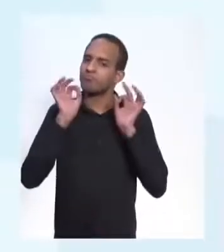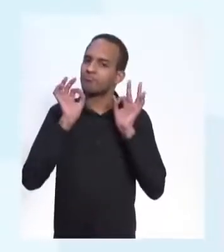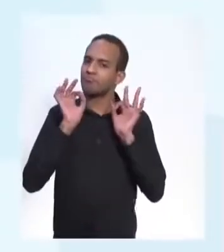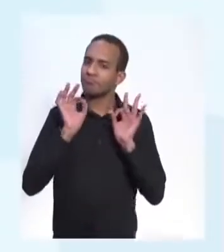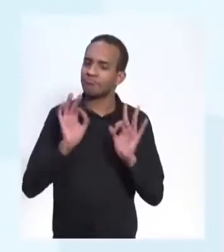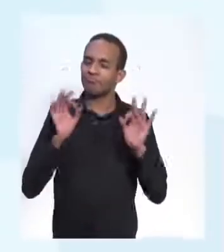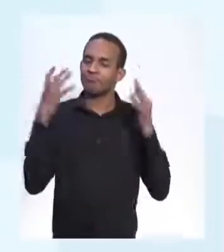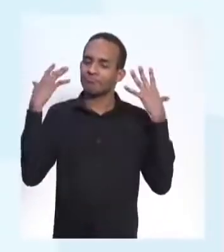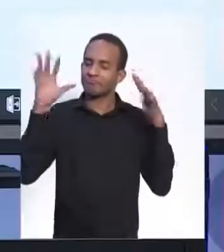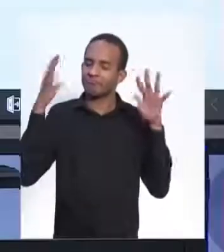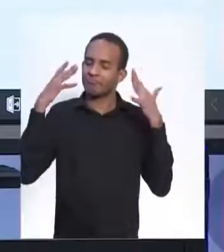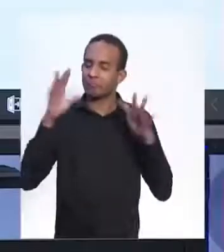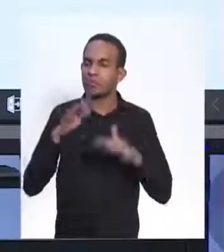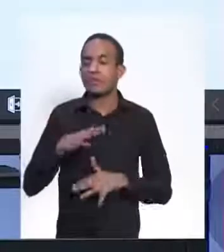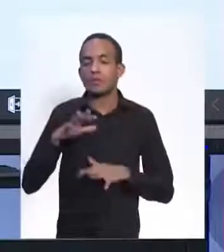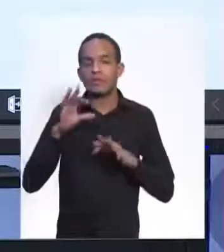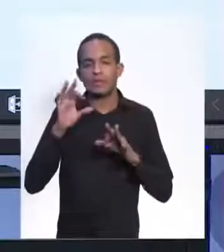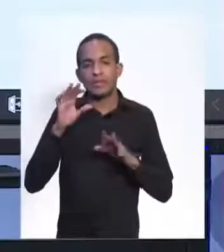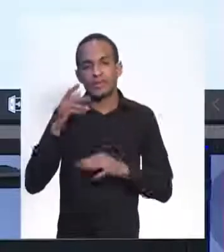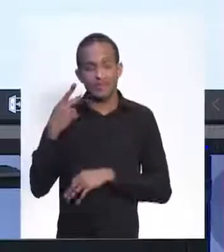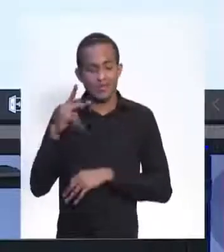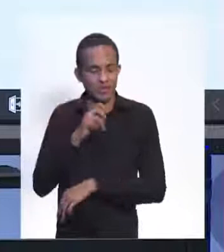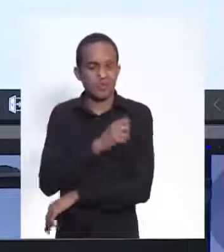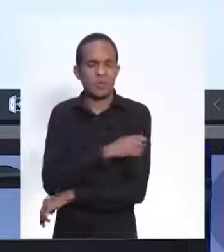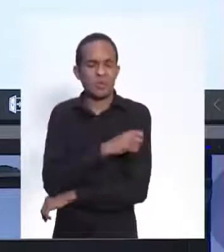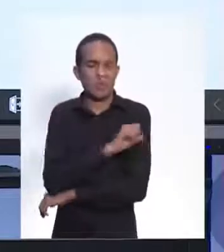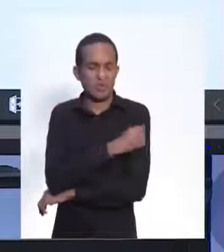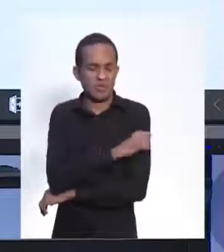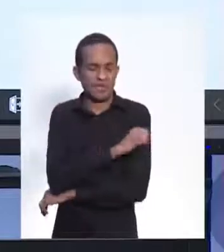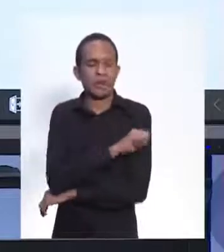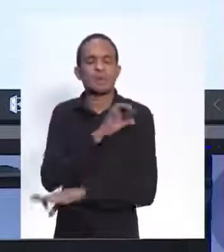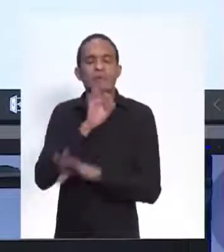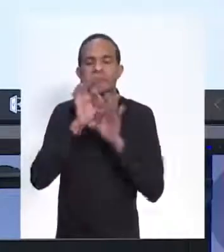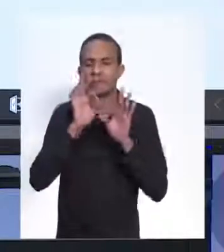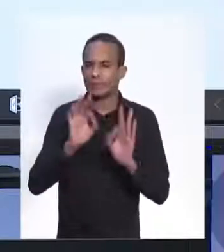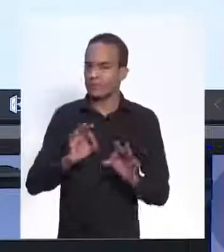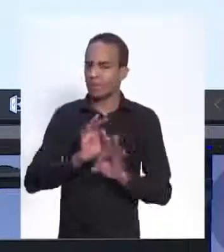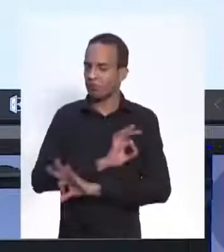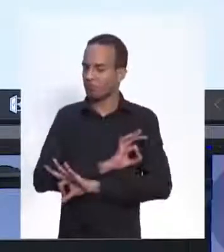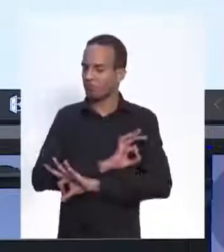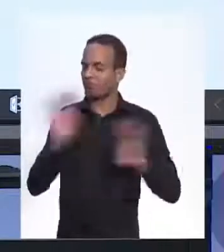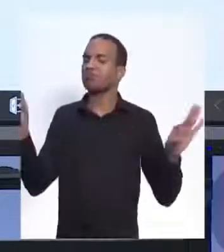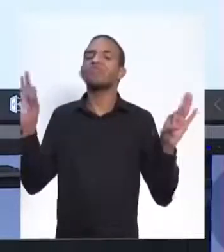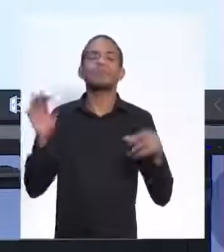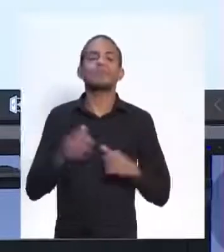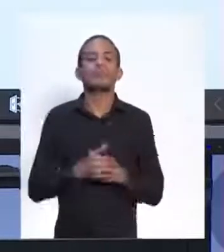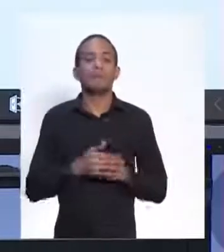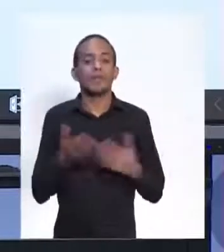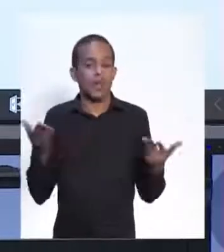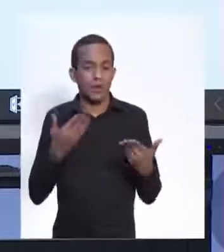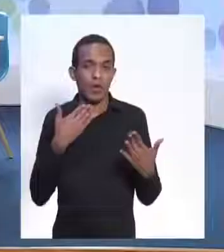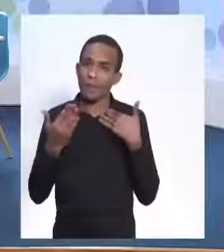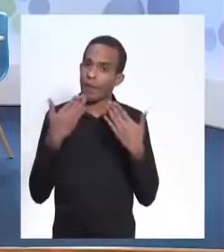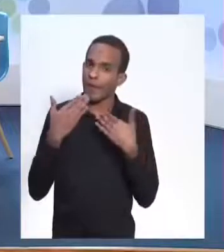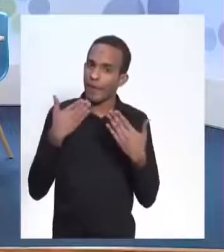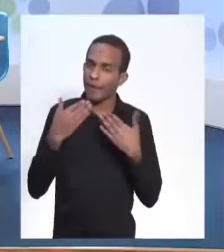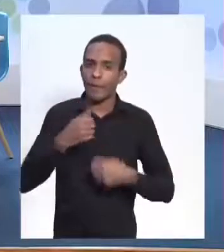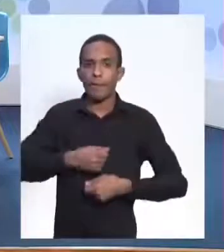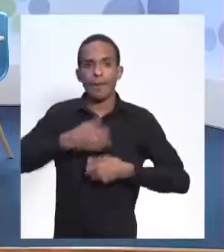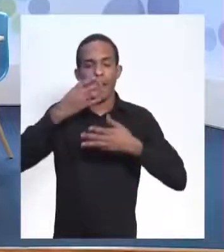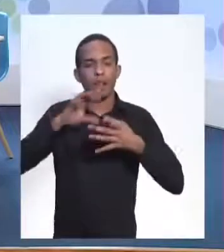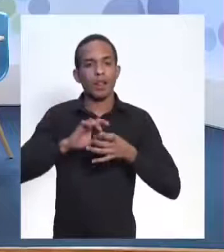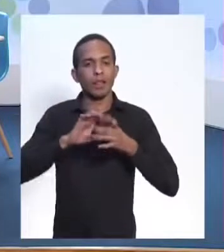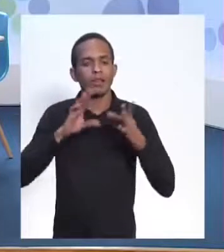gente, parabéns. Eu não tinha a menor dúvida que esse 8º ano ia acertar e arrebentar. Turma, vamos continuar num bate-papo aqui, o chat vai continuar